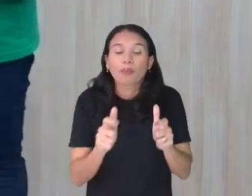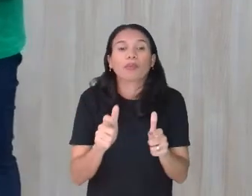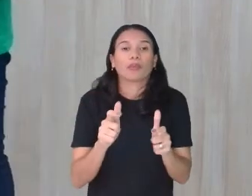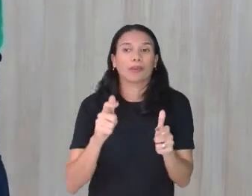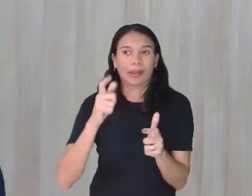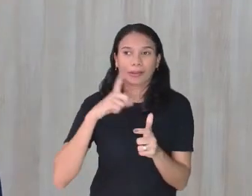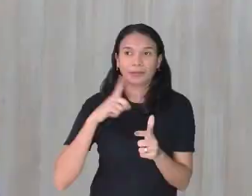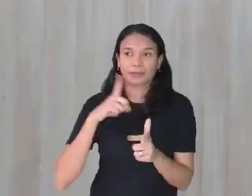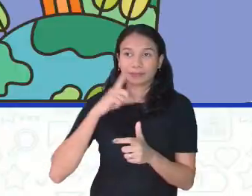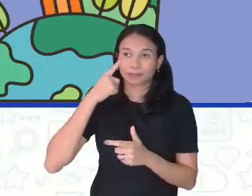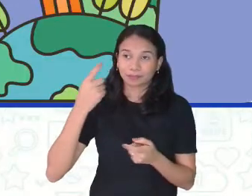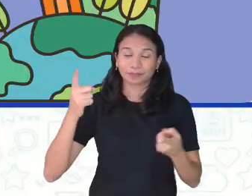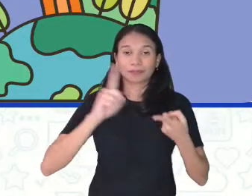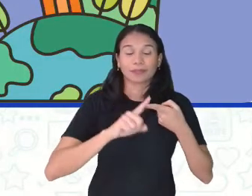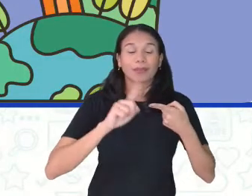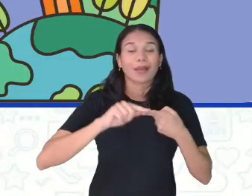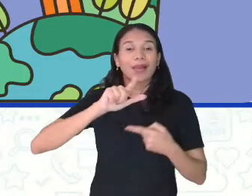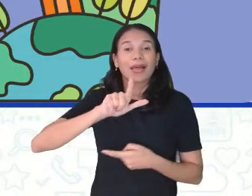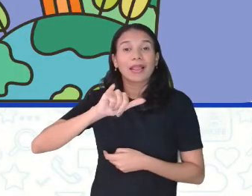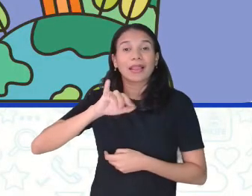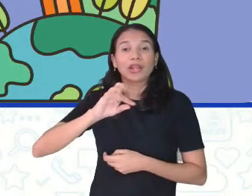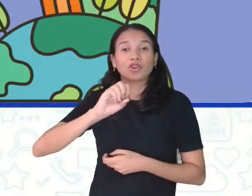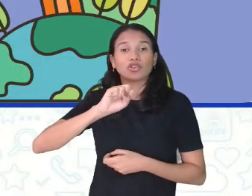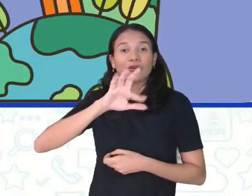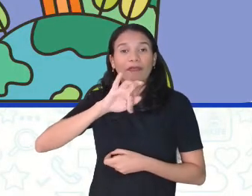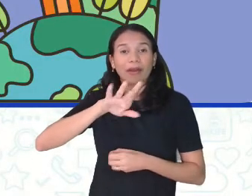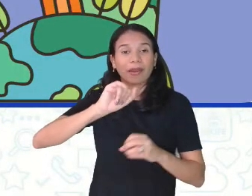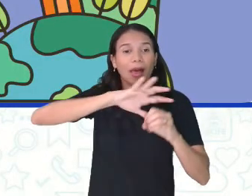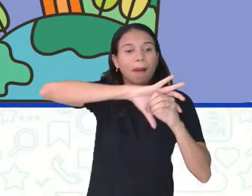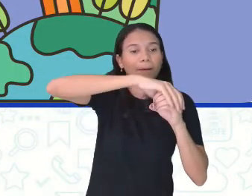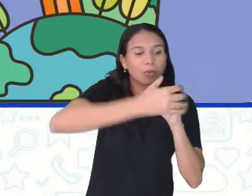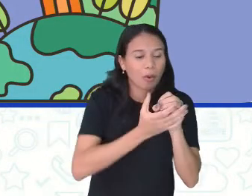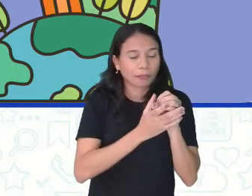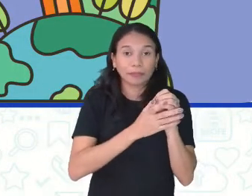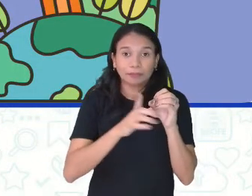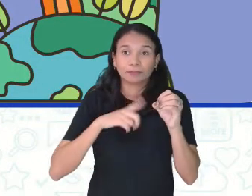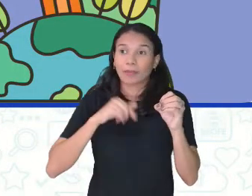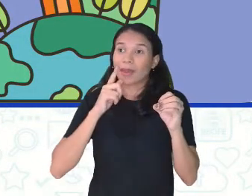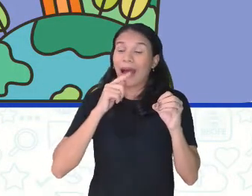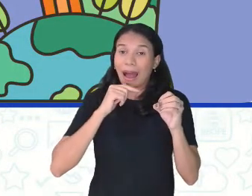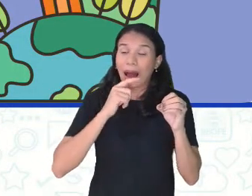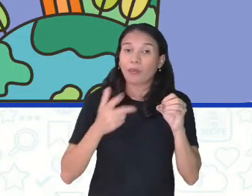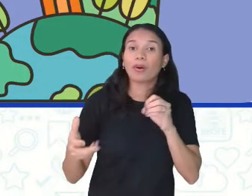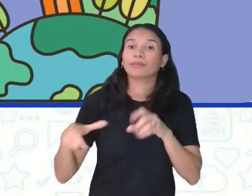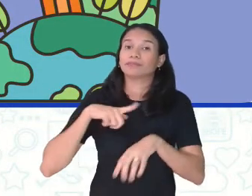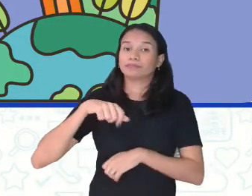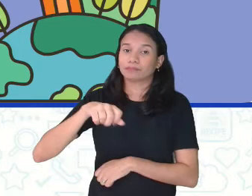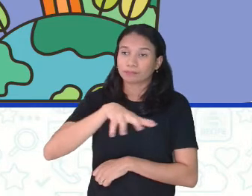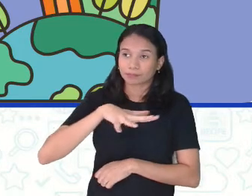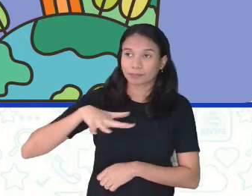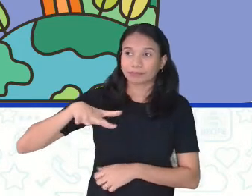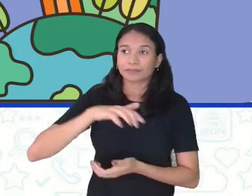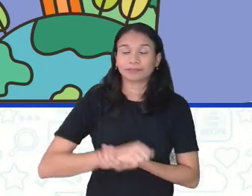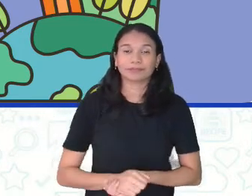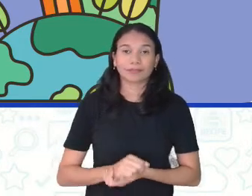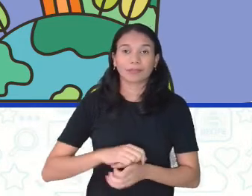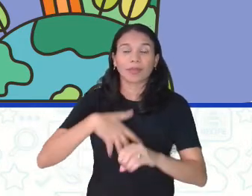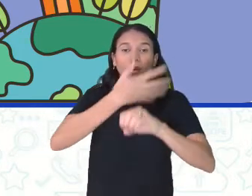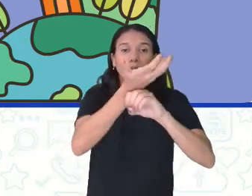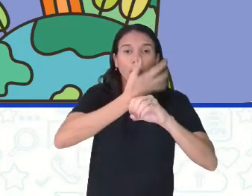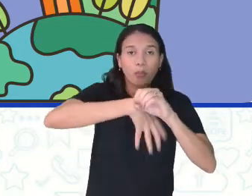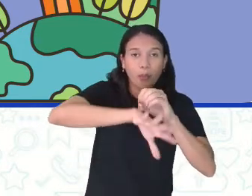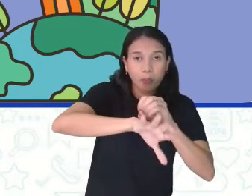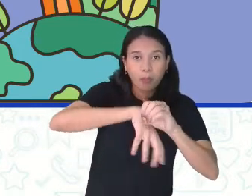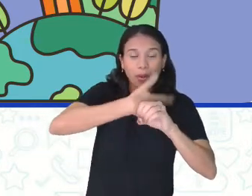professora? A litosfera, que é a questão aí do nosso solo, a hidrosfera, a questão da água, a atmosfera,